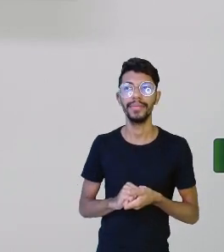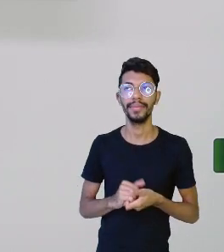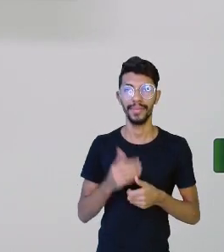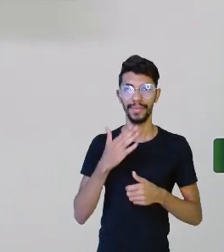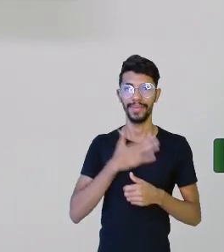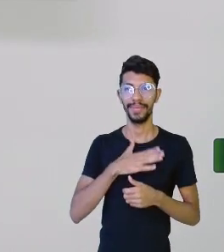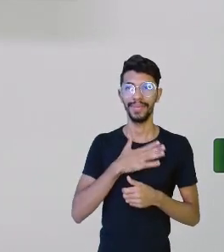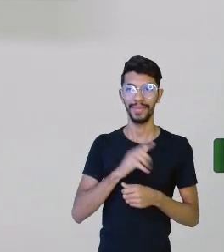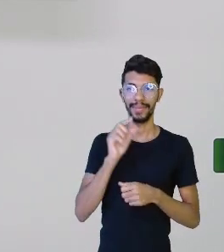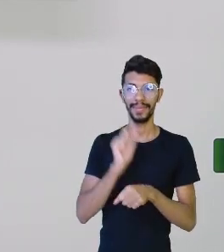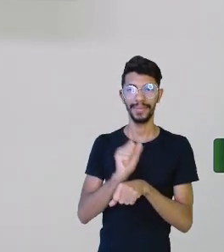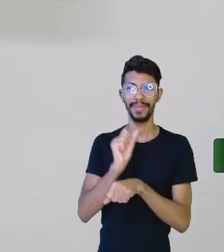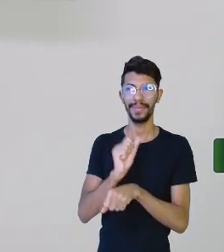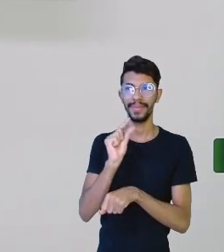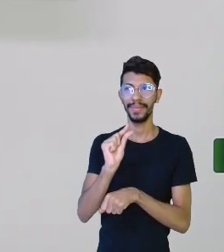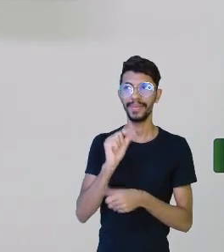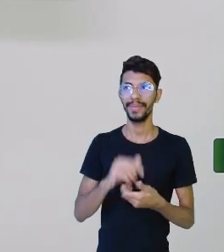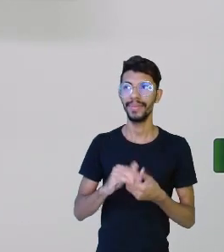Só um minutinho.